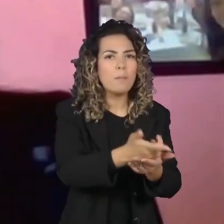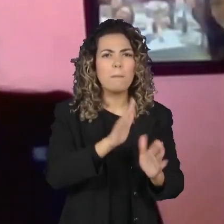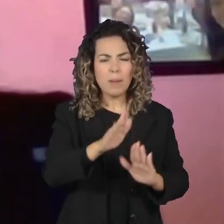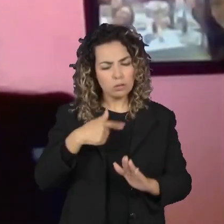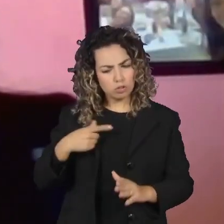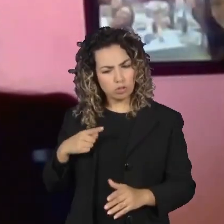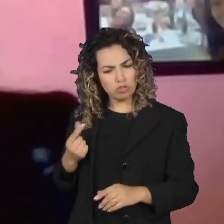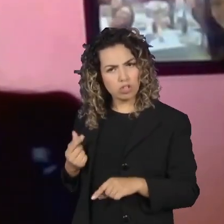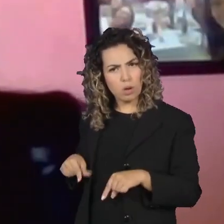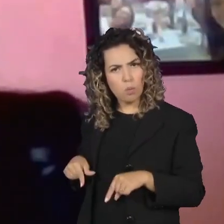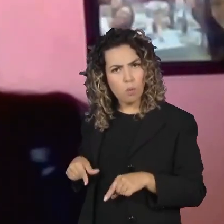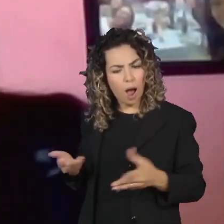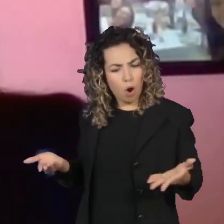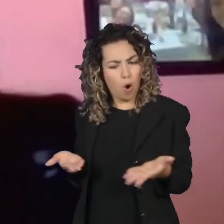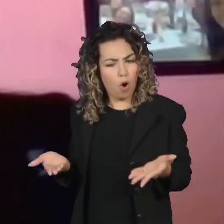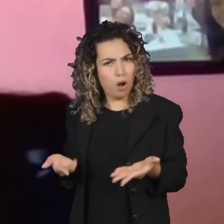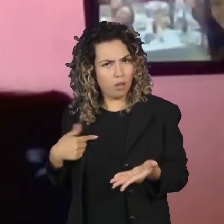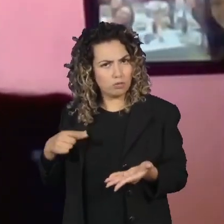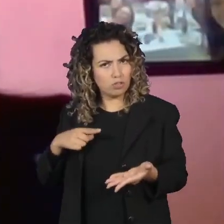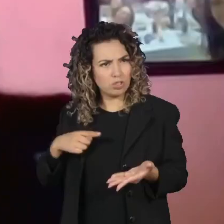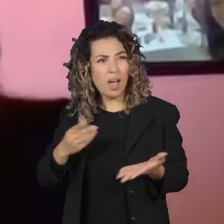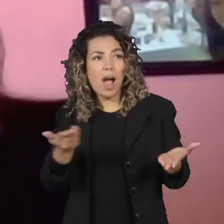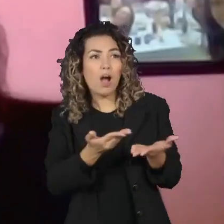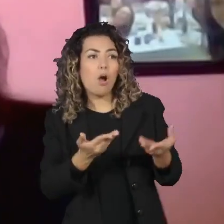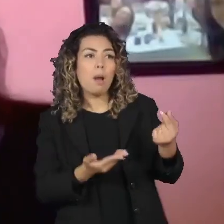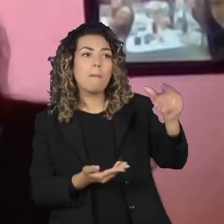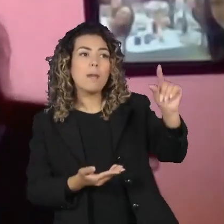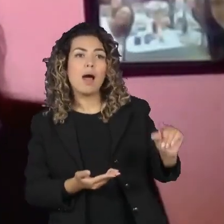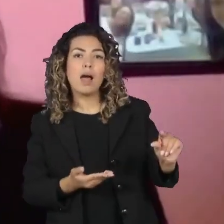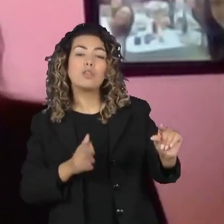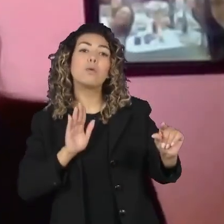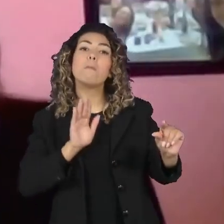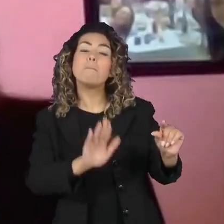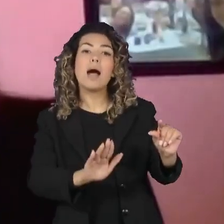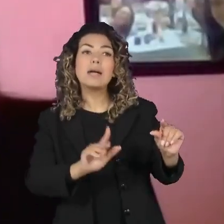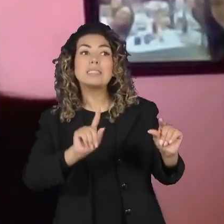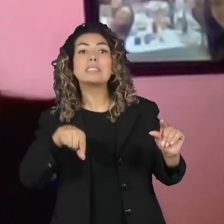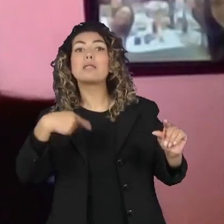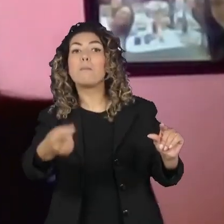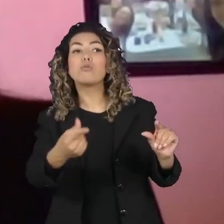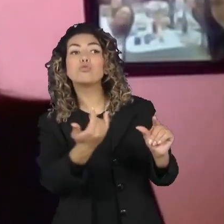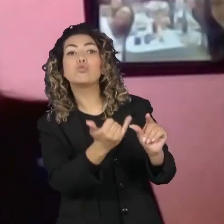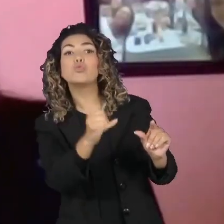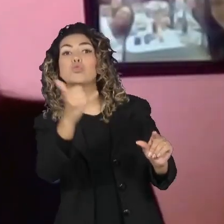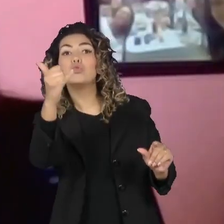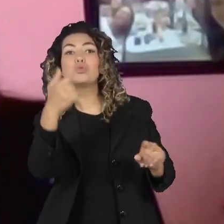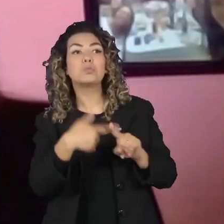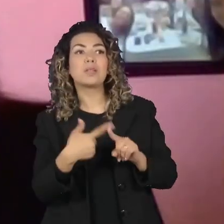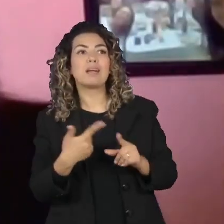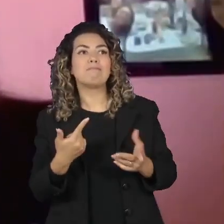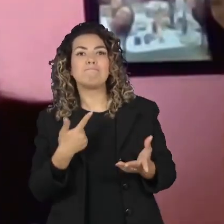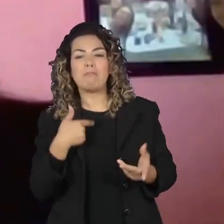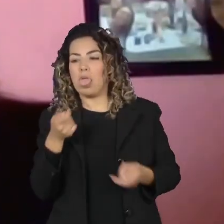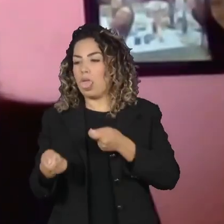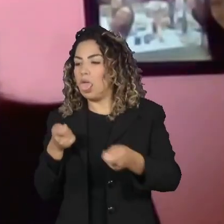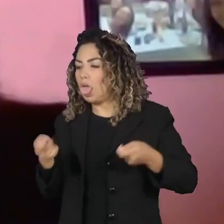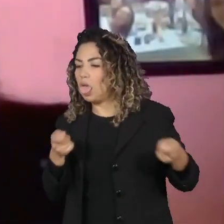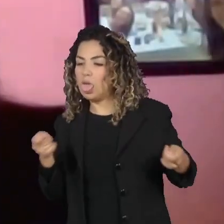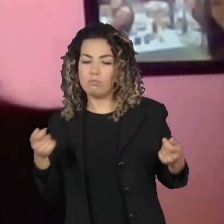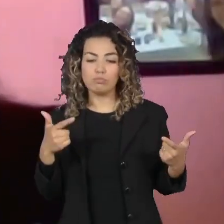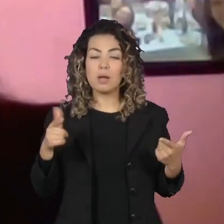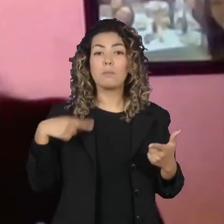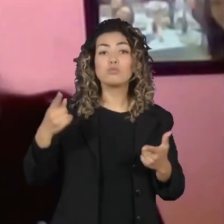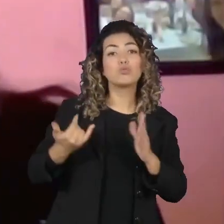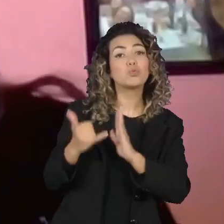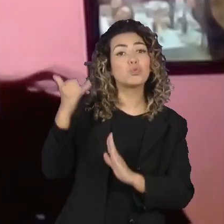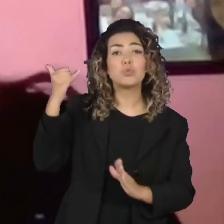esse dinheiro para pagar agora? Eu vou pagar mais barato agora, mas e os juros que eu vou pagar porque eu não vou conseguir cumprir com o pagamento dessas coisas, né? Então, esse é um momento